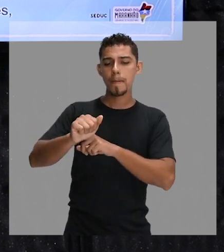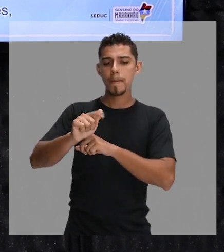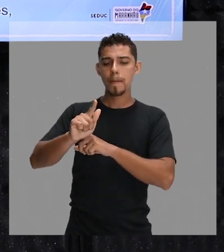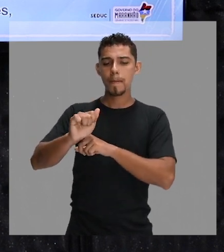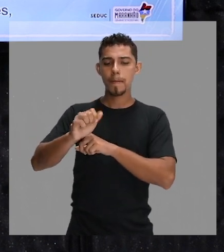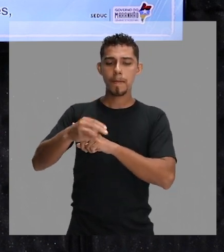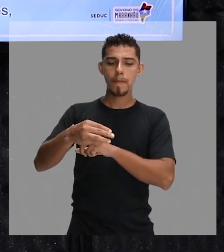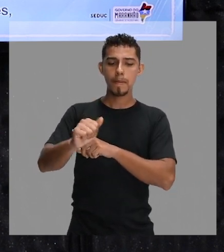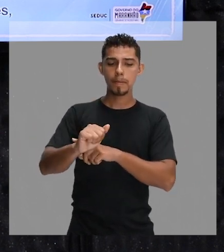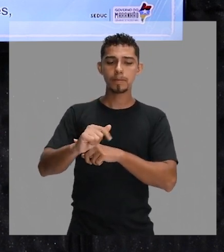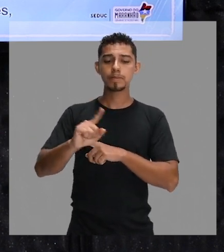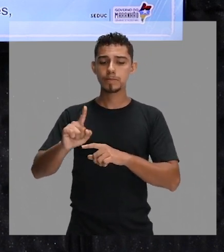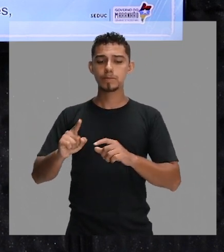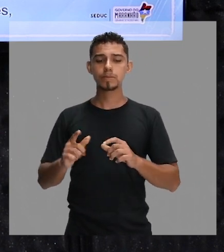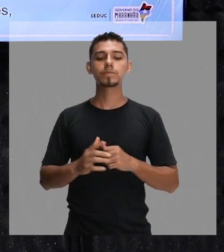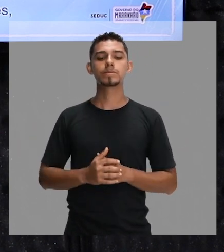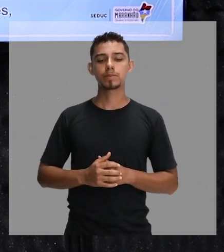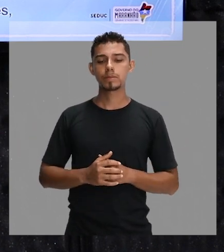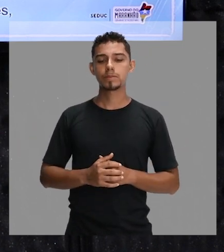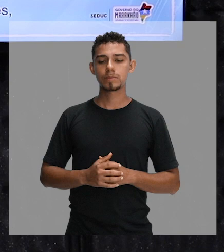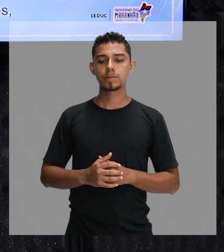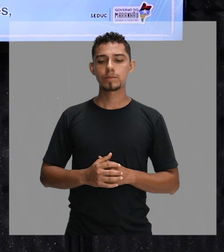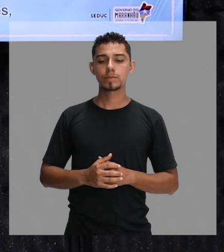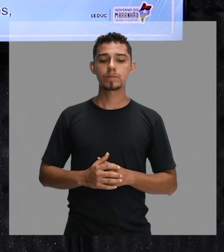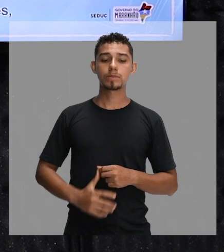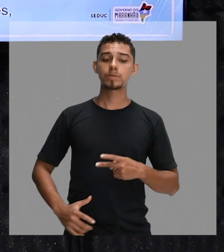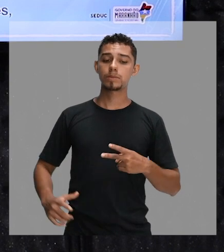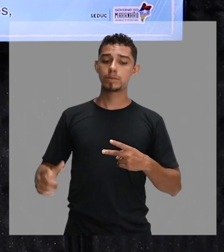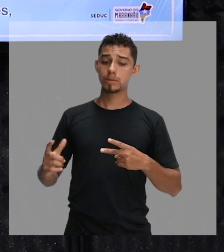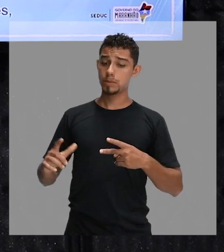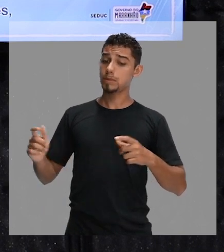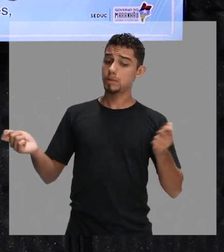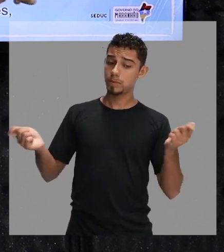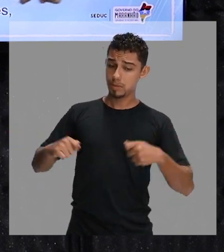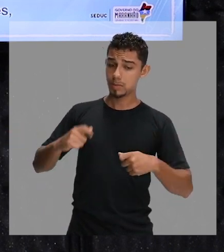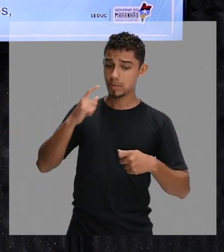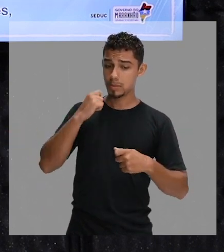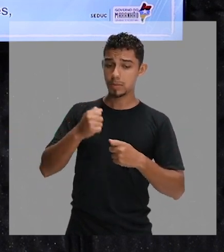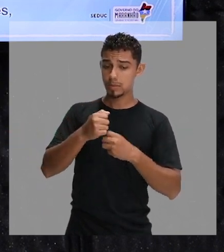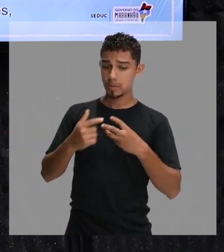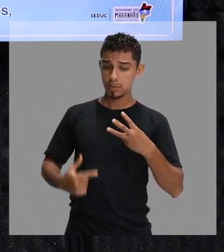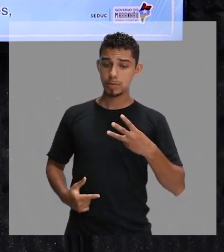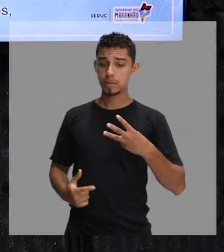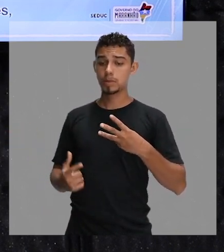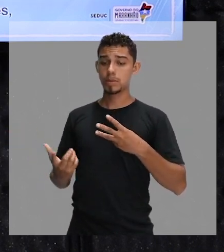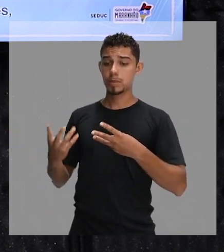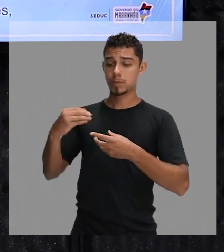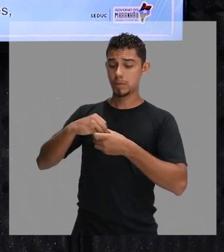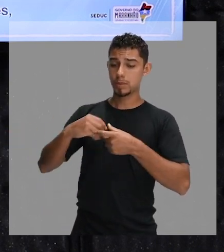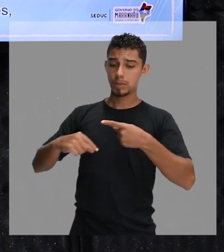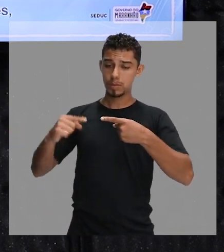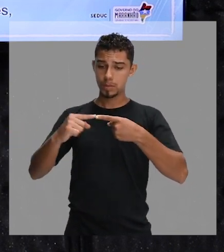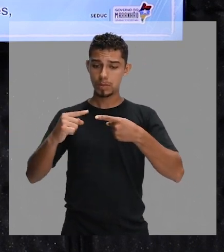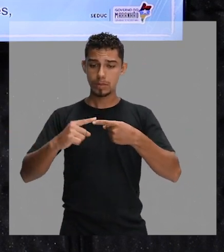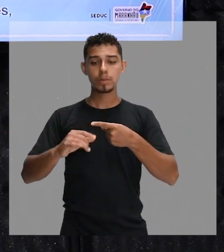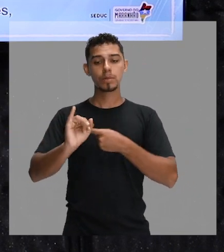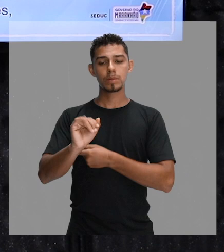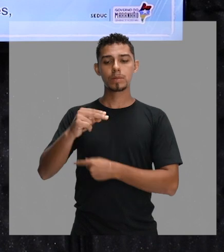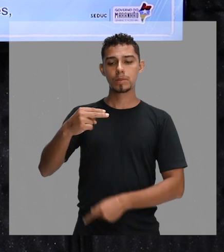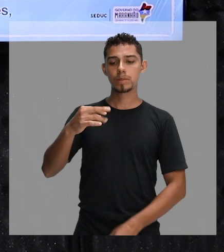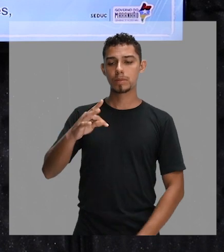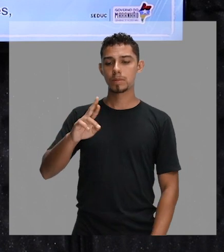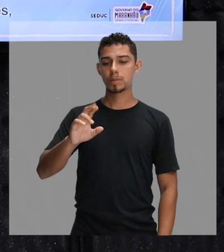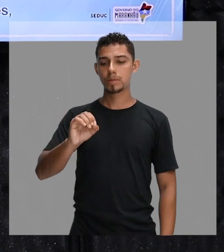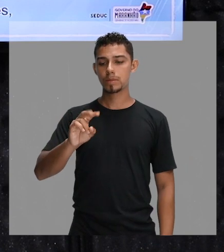se solidifica, se transforma numa rocha. As rochas magmáticas são classificadas como intrusivas ou extrusivas.